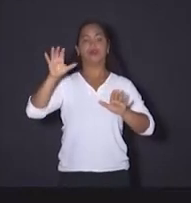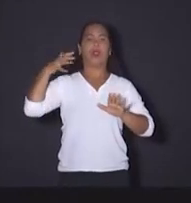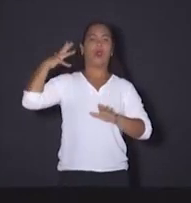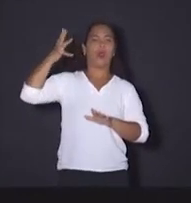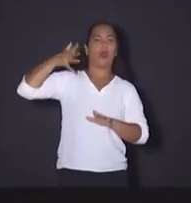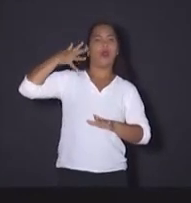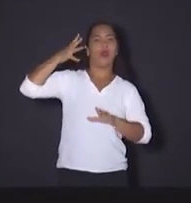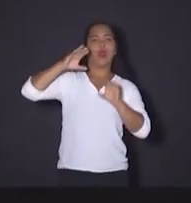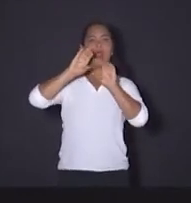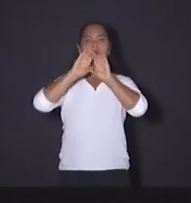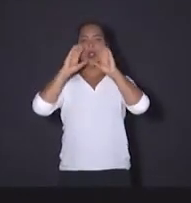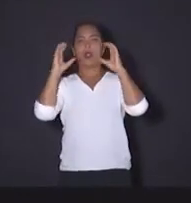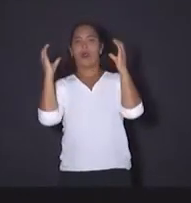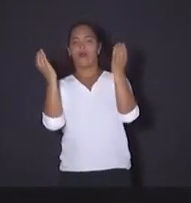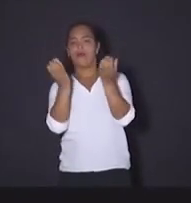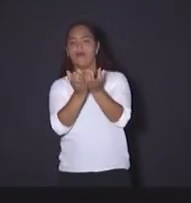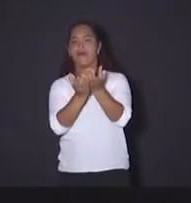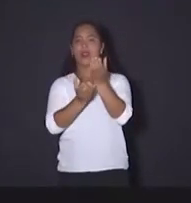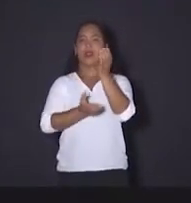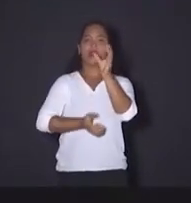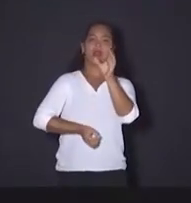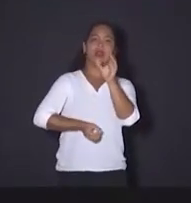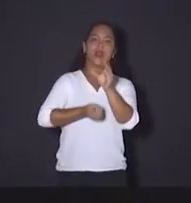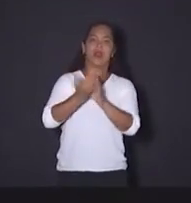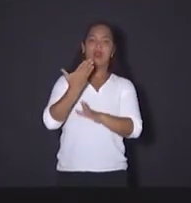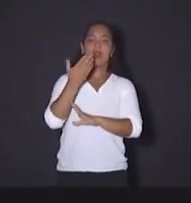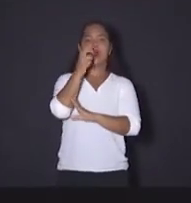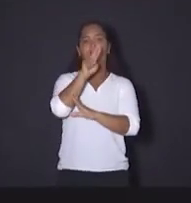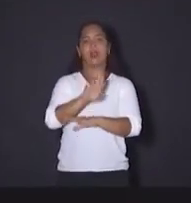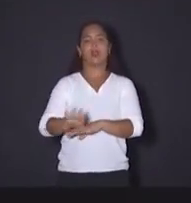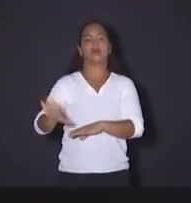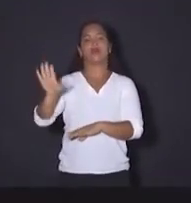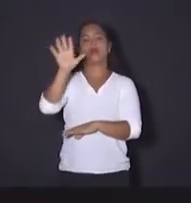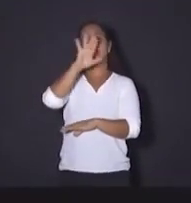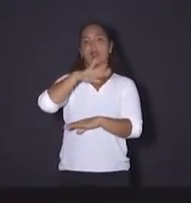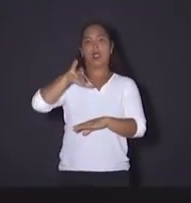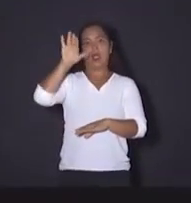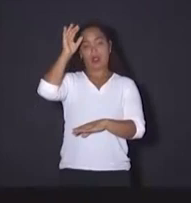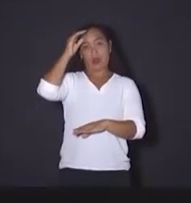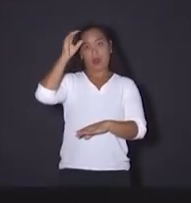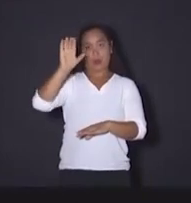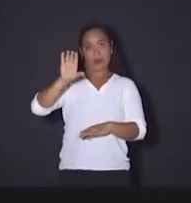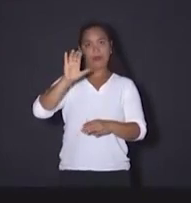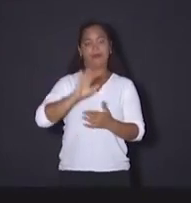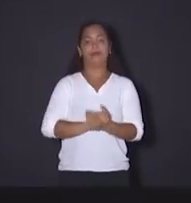conferências nacionais, criação do Sistema Nacional de Cultura, entre outros